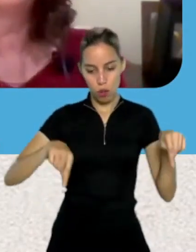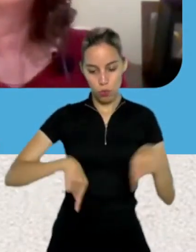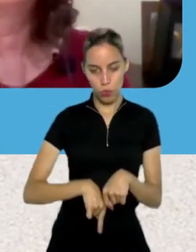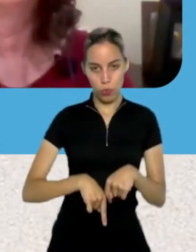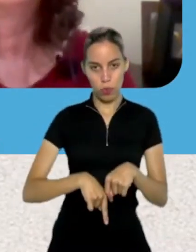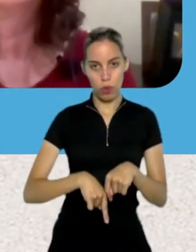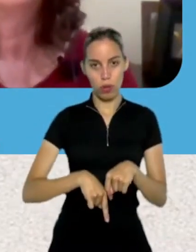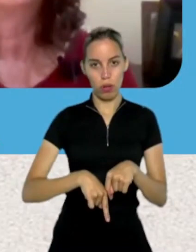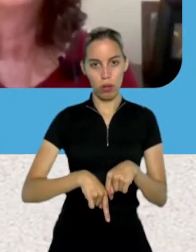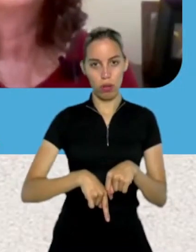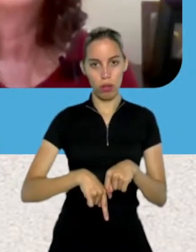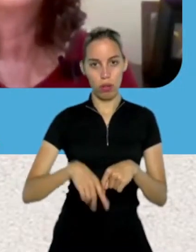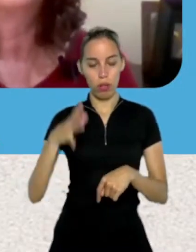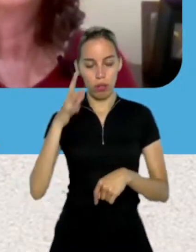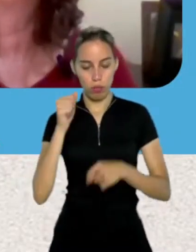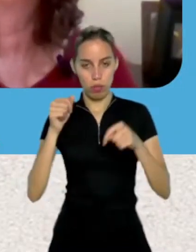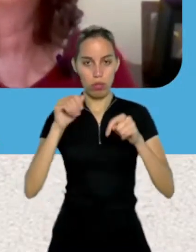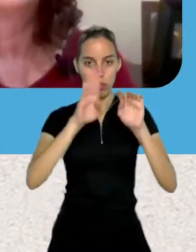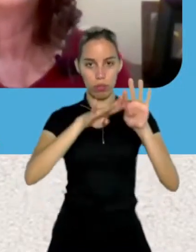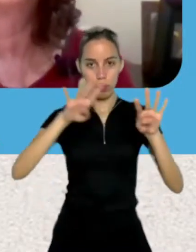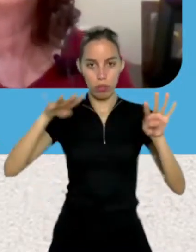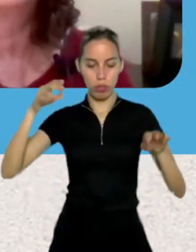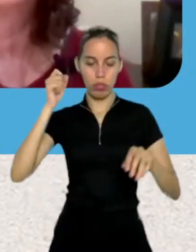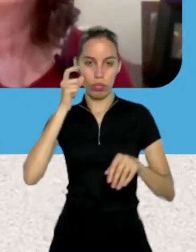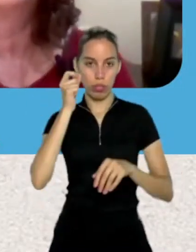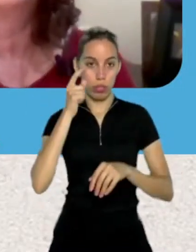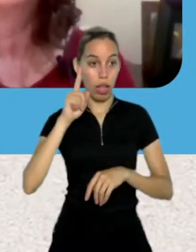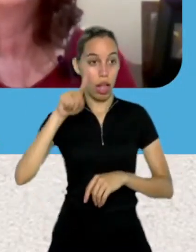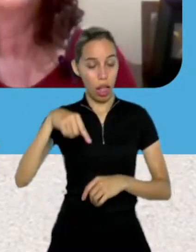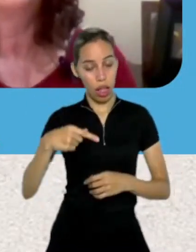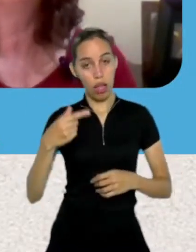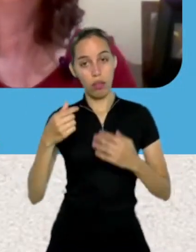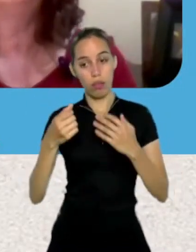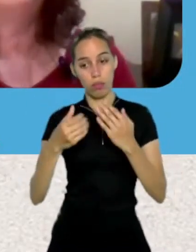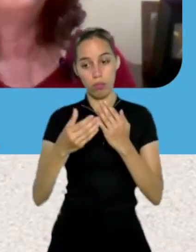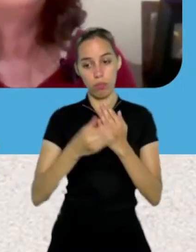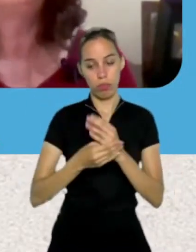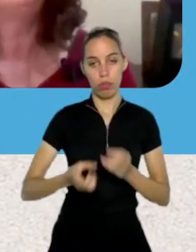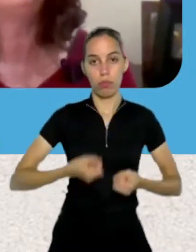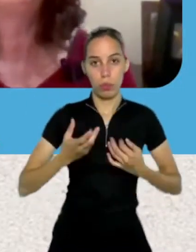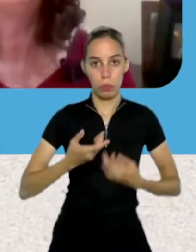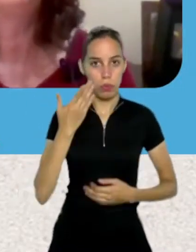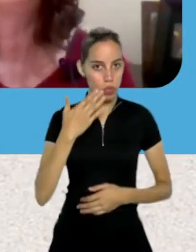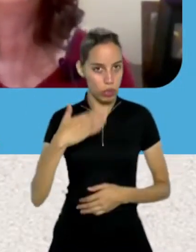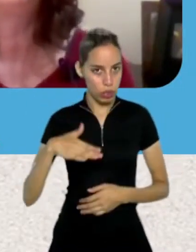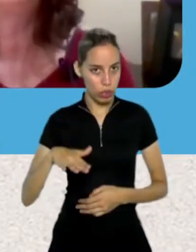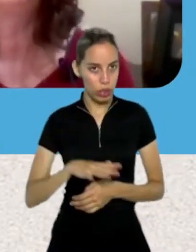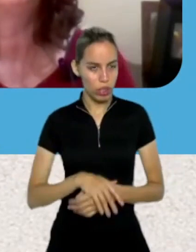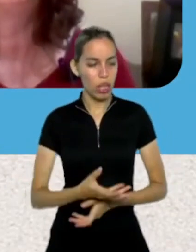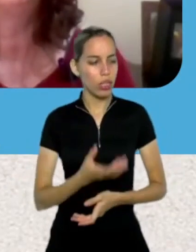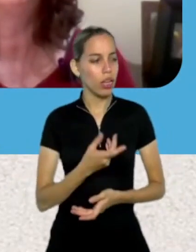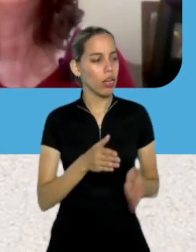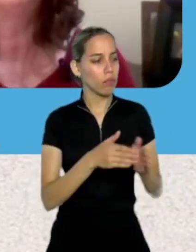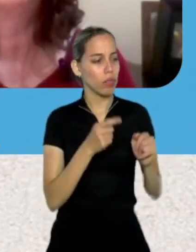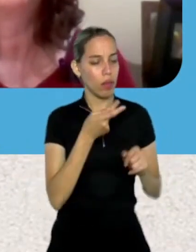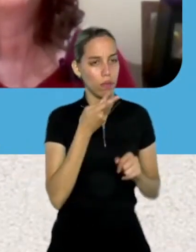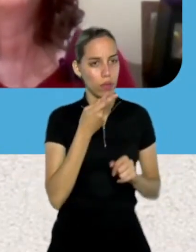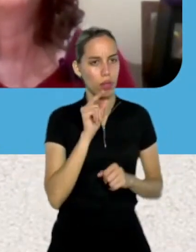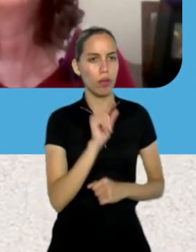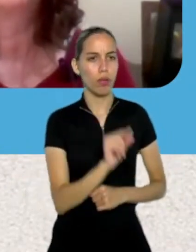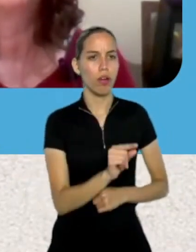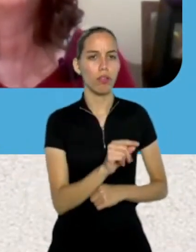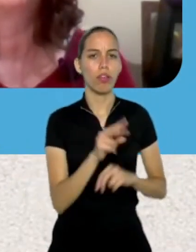falei do Poesia ao Pé do Ouvido, que é um livro de poesia para criança, né? Sim. Eu quero te pedir para falar um pouco da sua